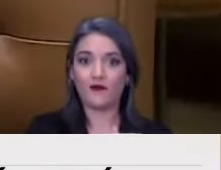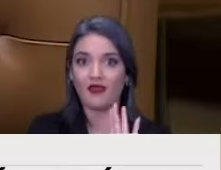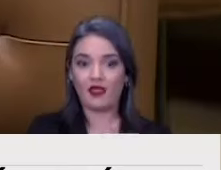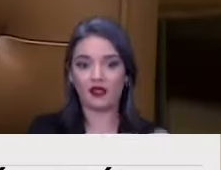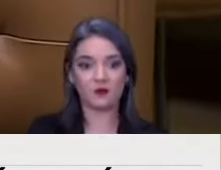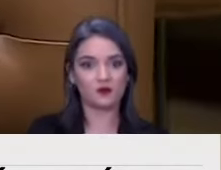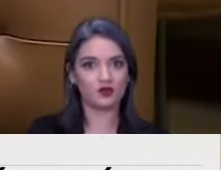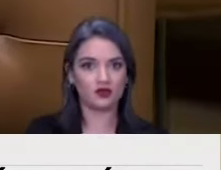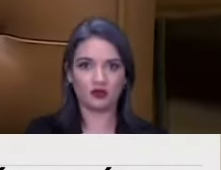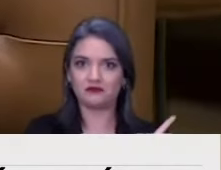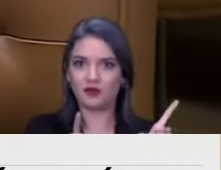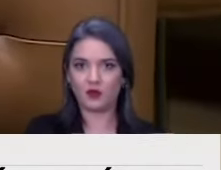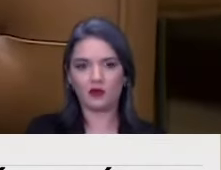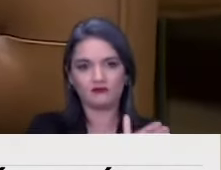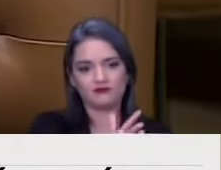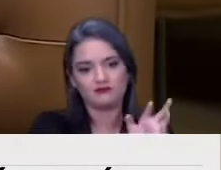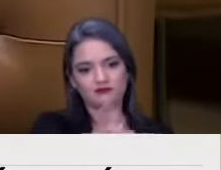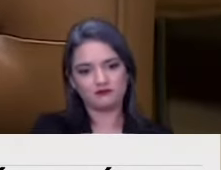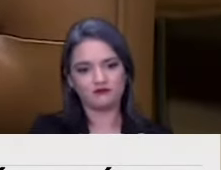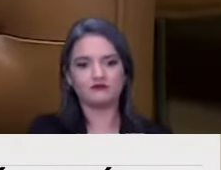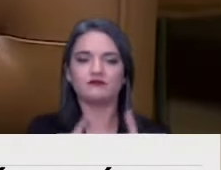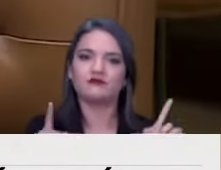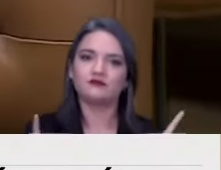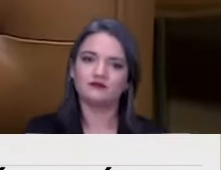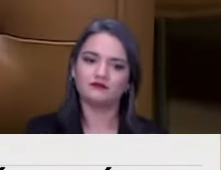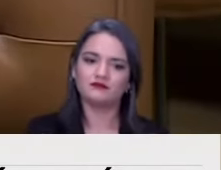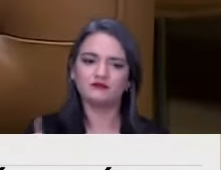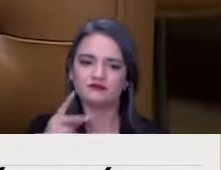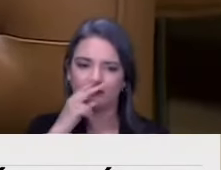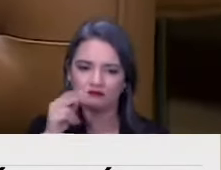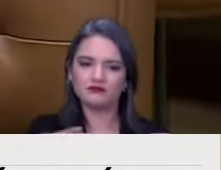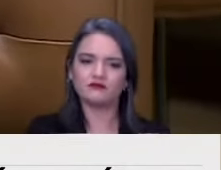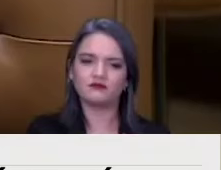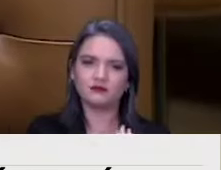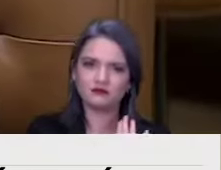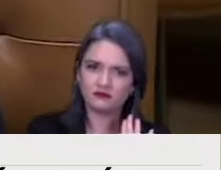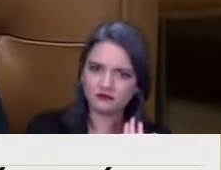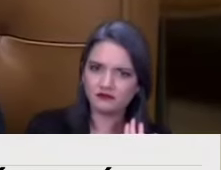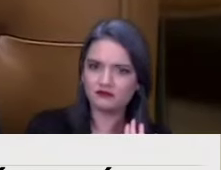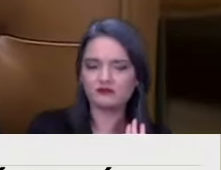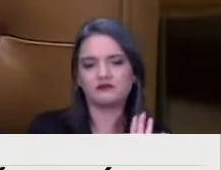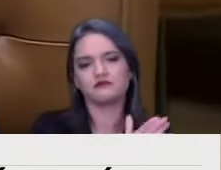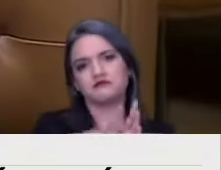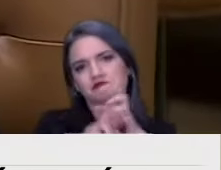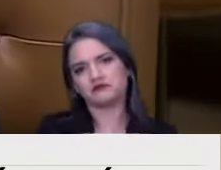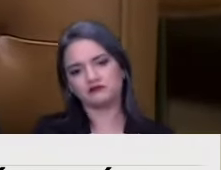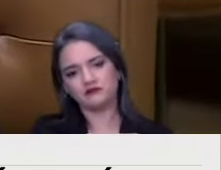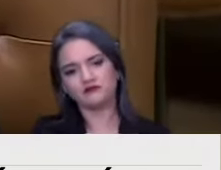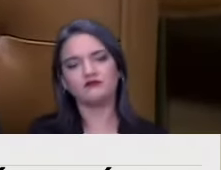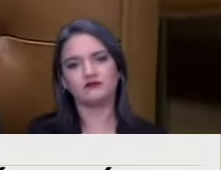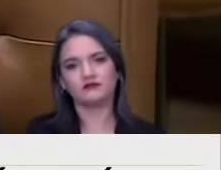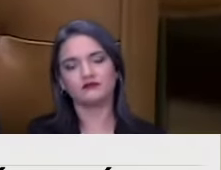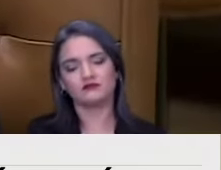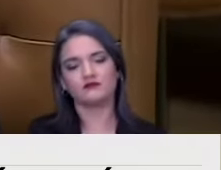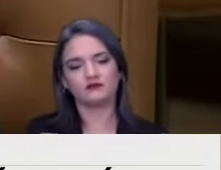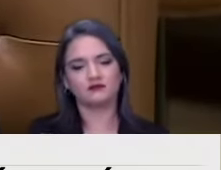cabe ao promotor e ao procurador decidir sobre a apuração de eventuais abusos e irregularidades dos